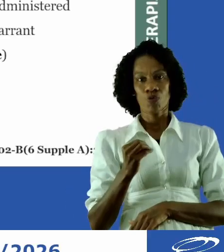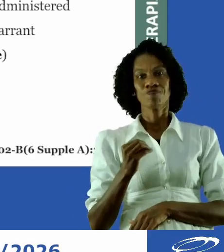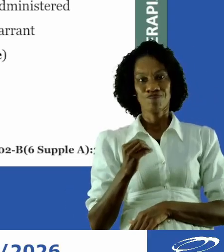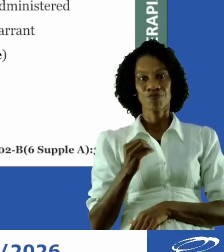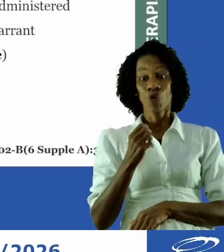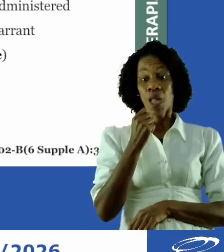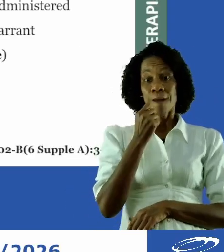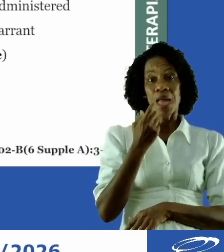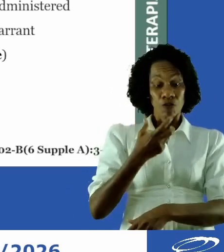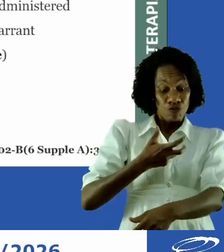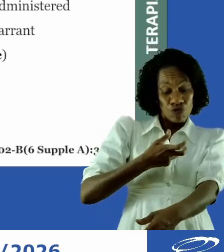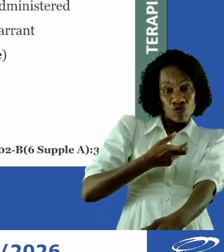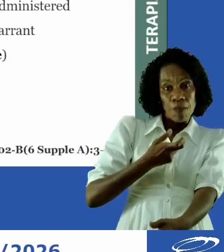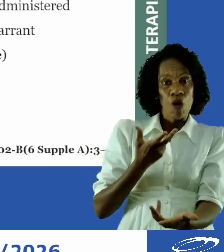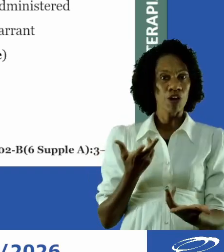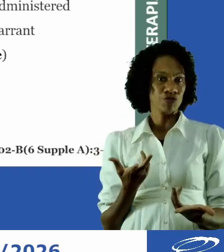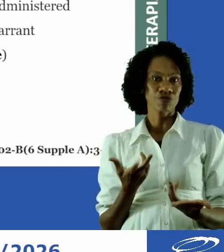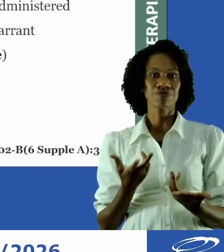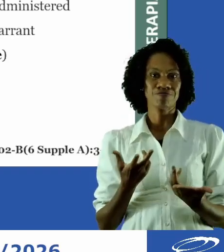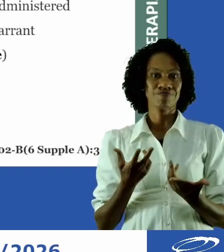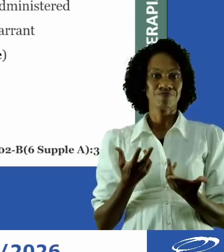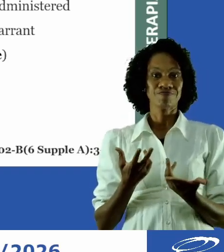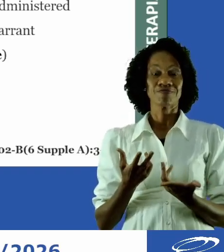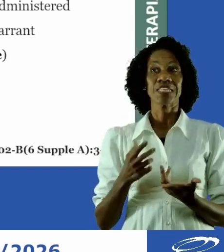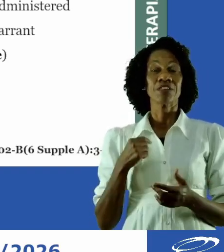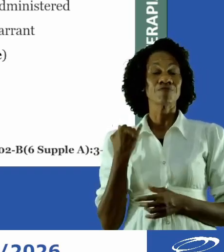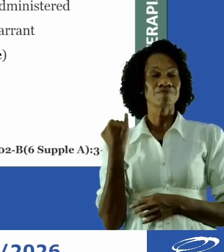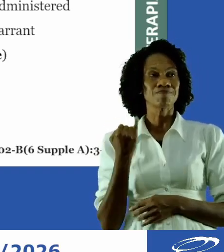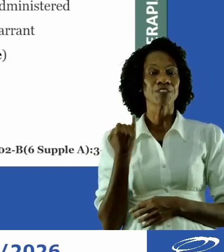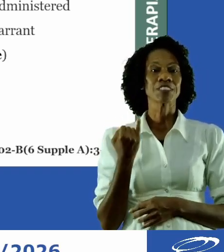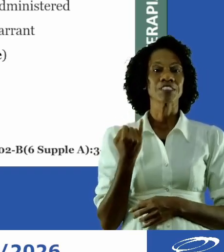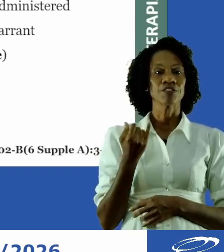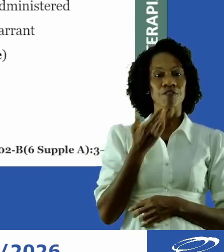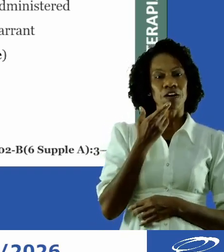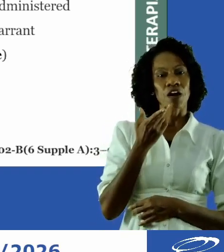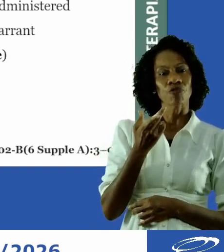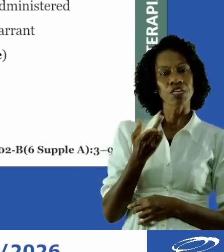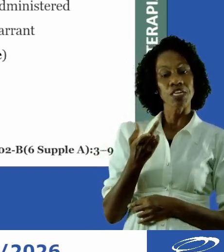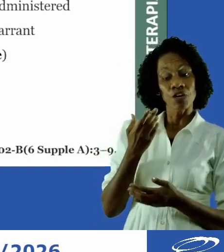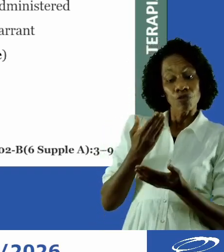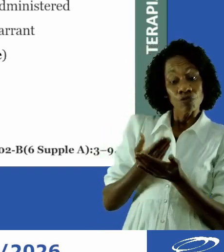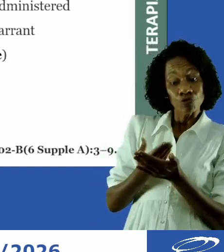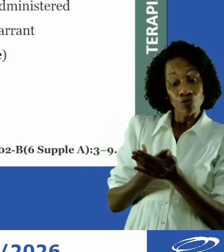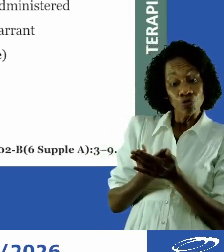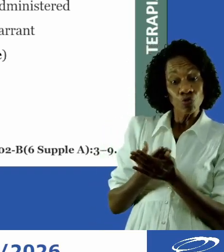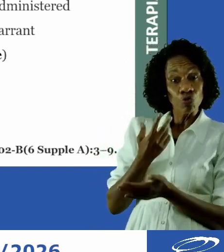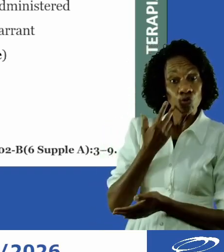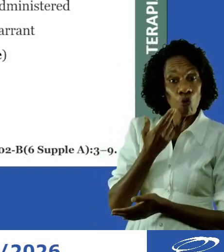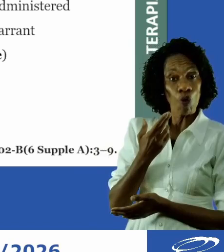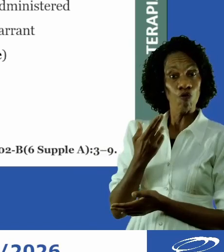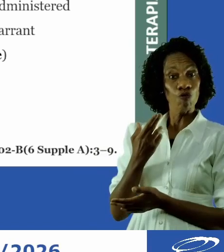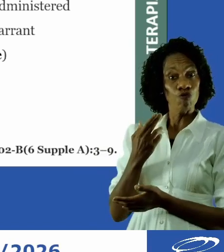que é muito complexo isso. E esse é o estudo que eu acho mais interessante. Ele é atual, é um estudo que ganhou um prêmio lá nos Estados Unidos